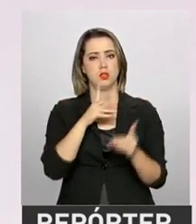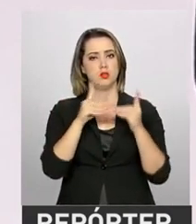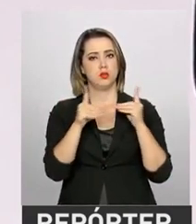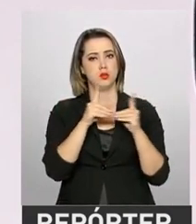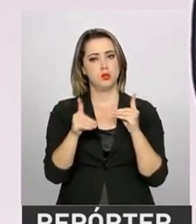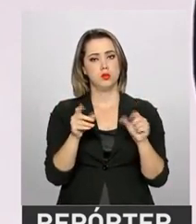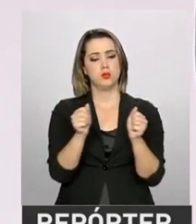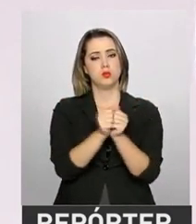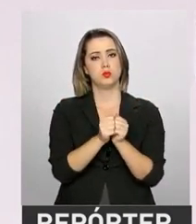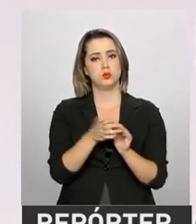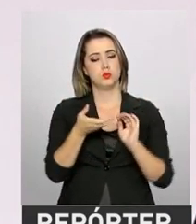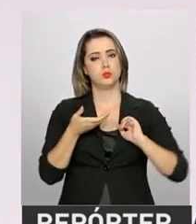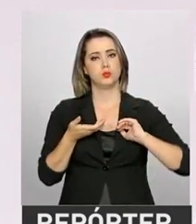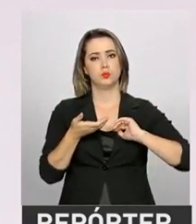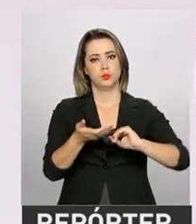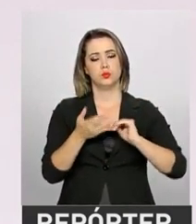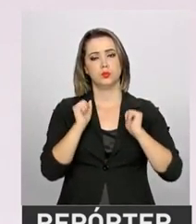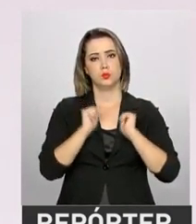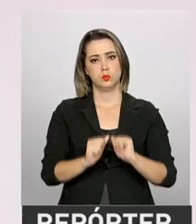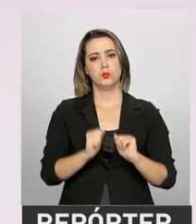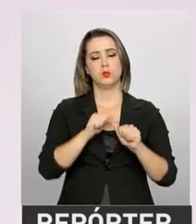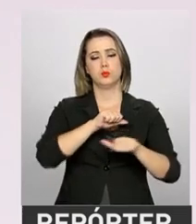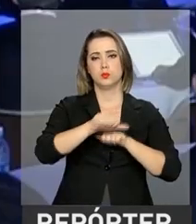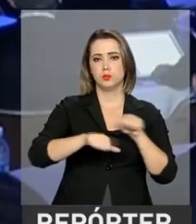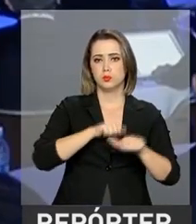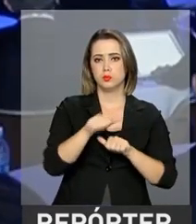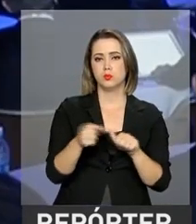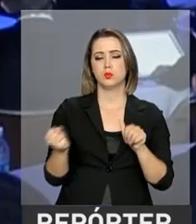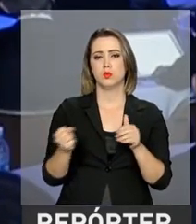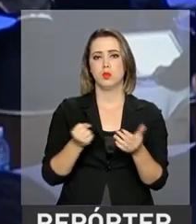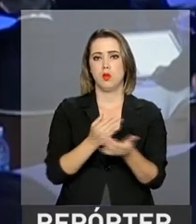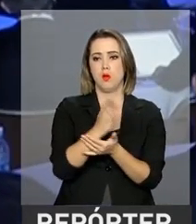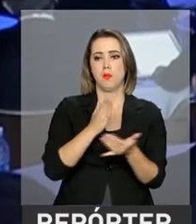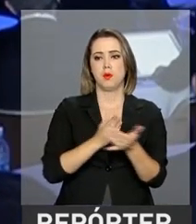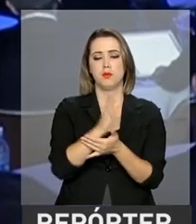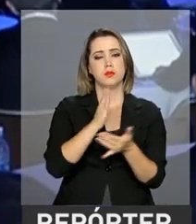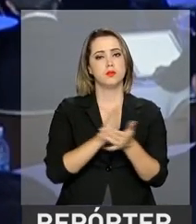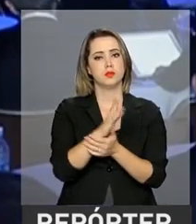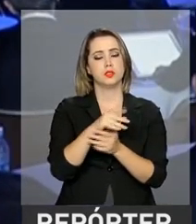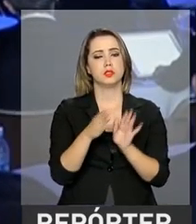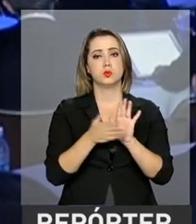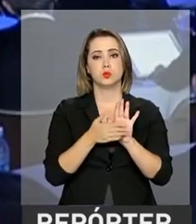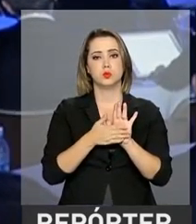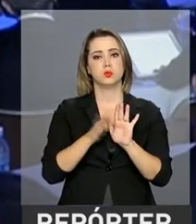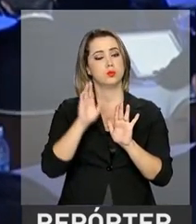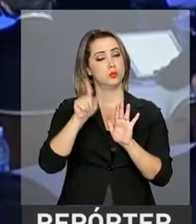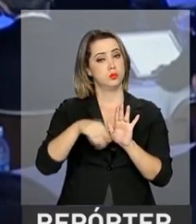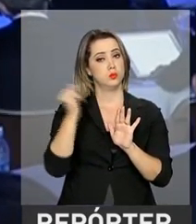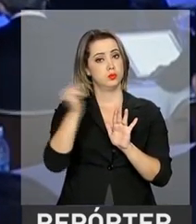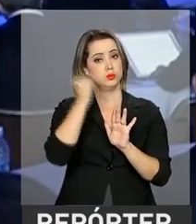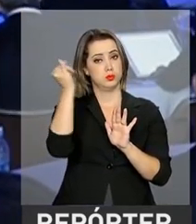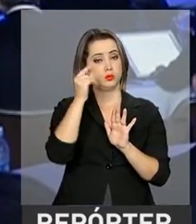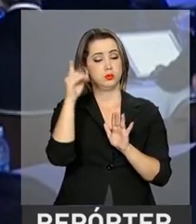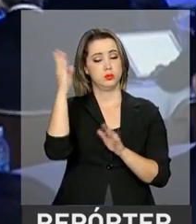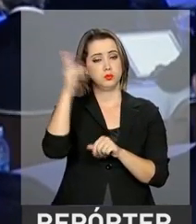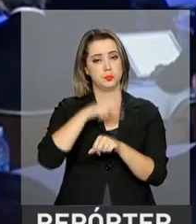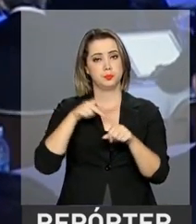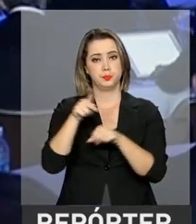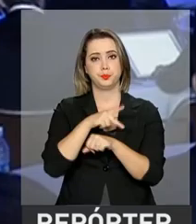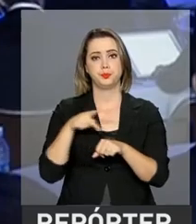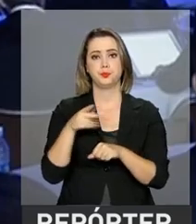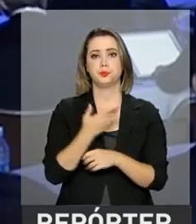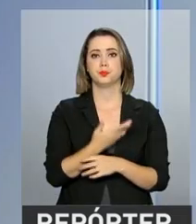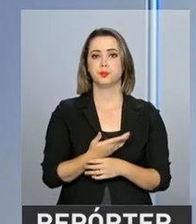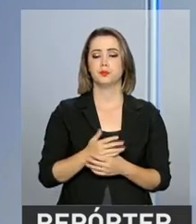com o Congresso Nacional, que tornou possível a aprovação de propostas importantes para o país, como a que criou um teto para os